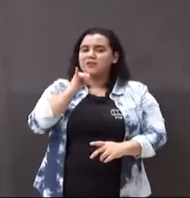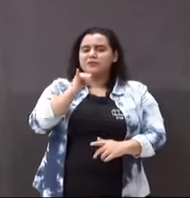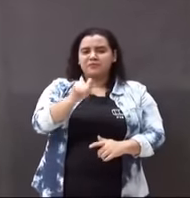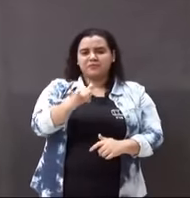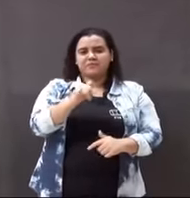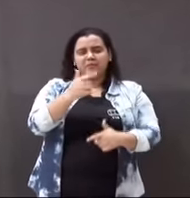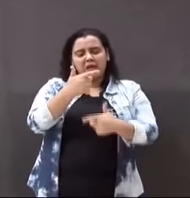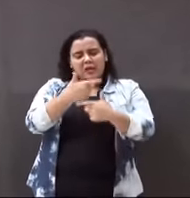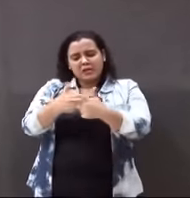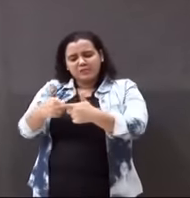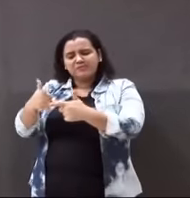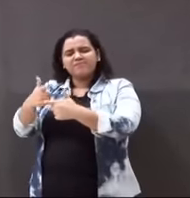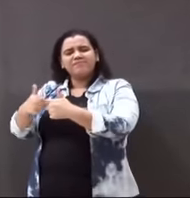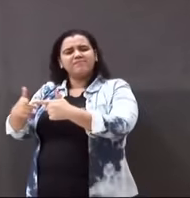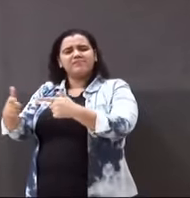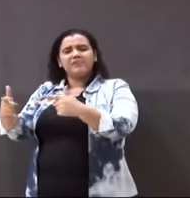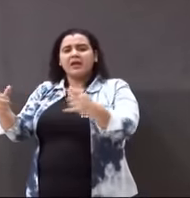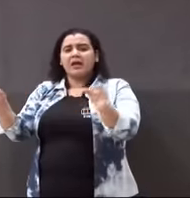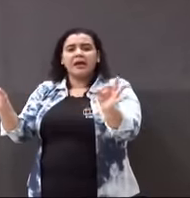Que tudo vai